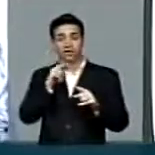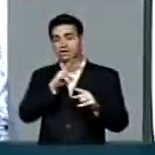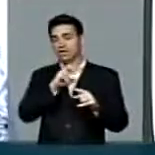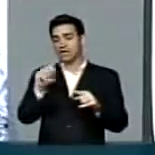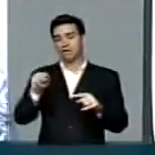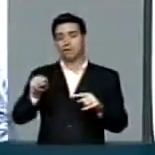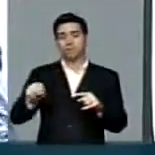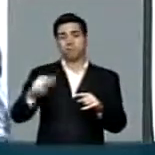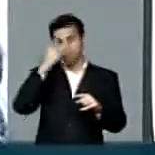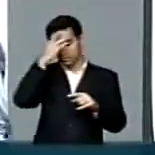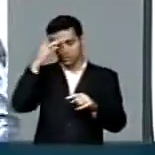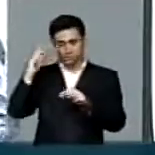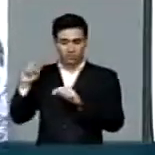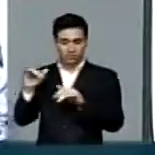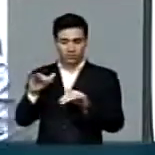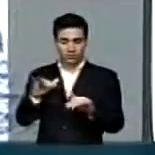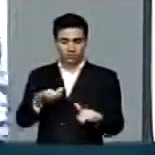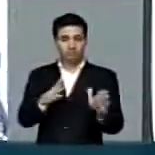mil pessoas